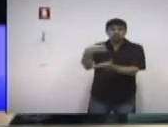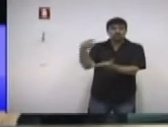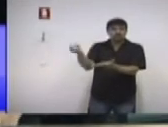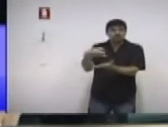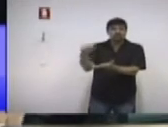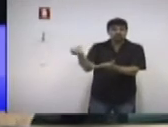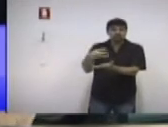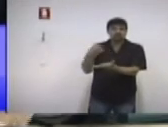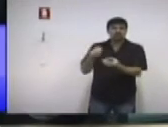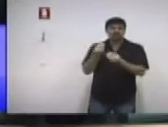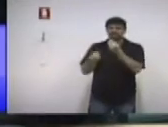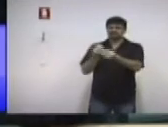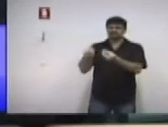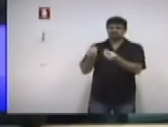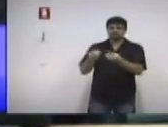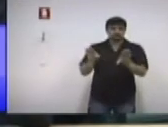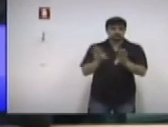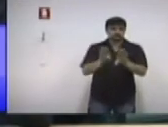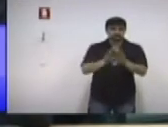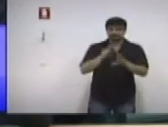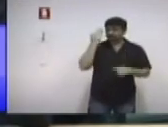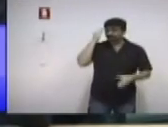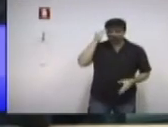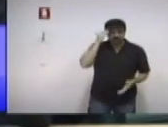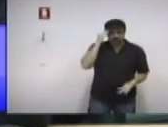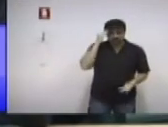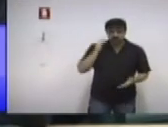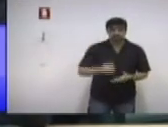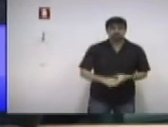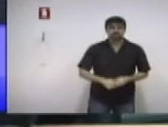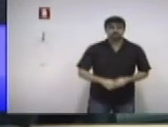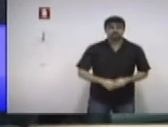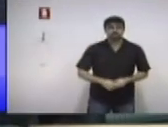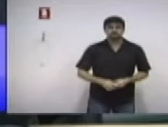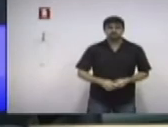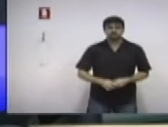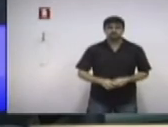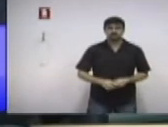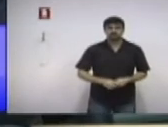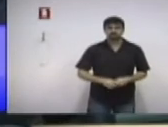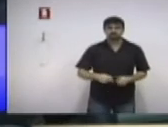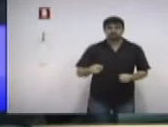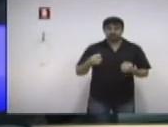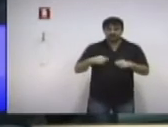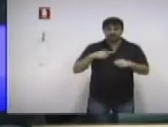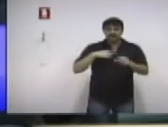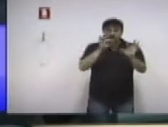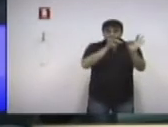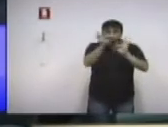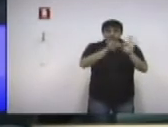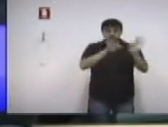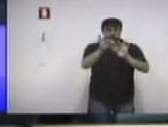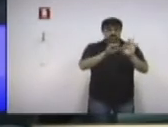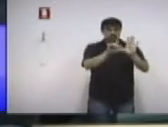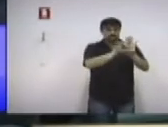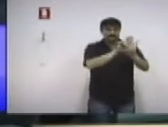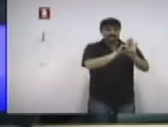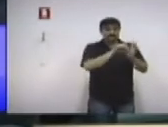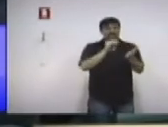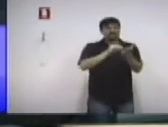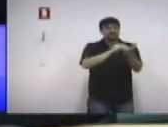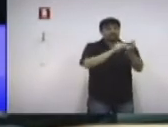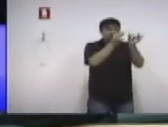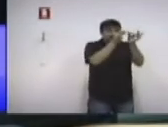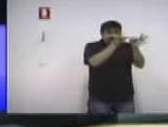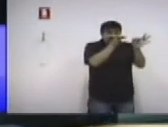há também a necessidade disso não está demonstrado no projeto então